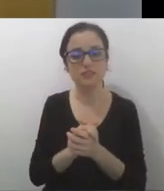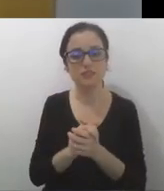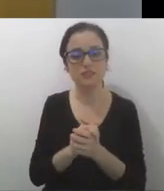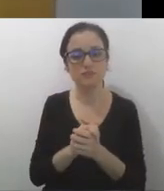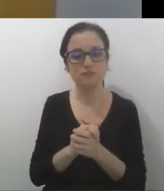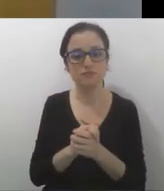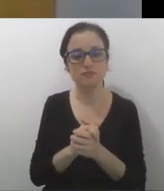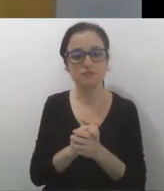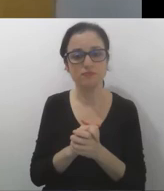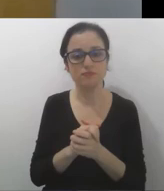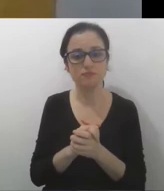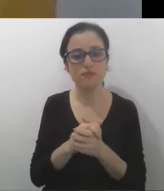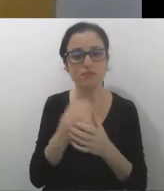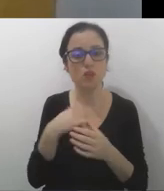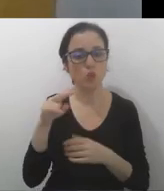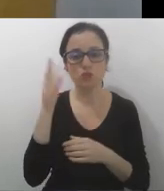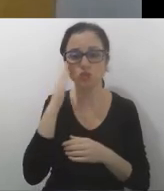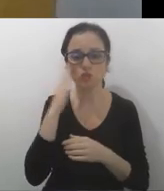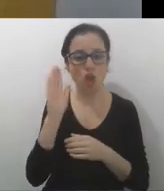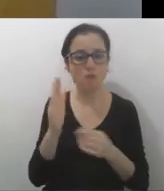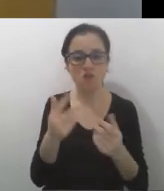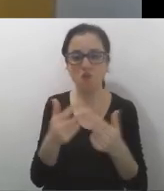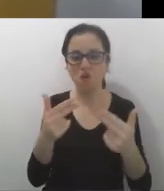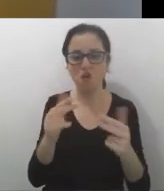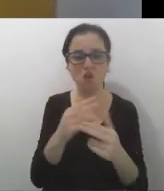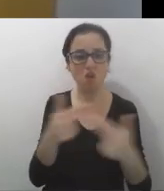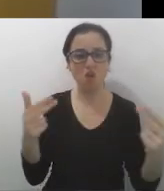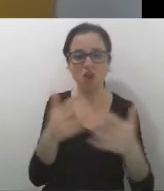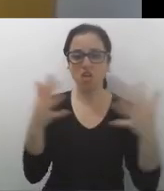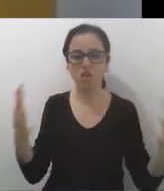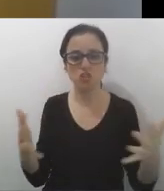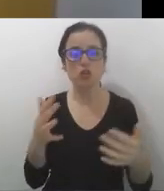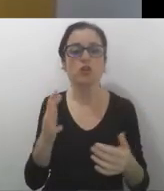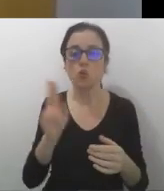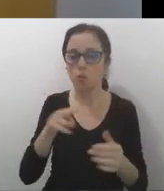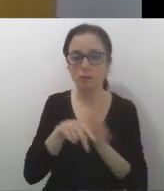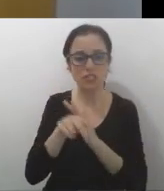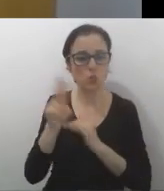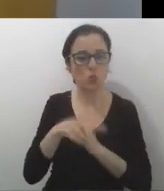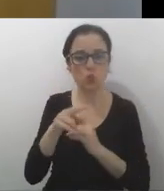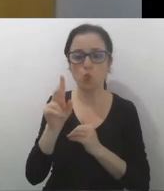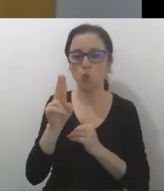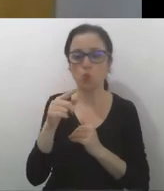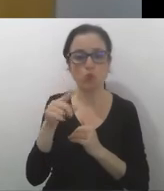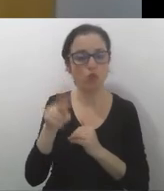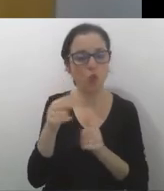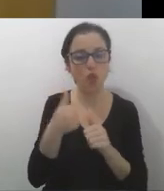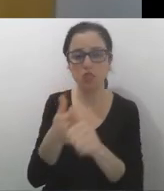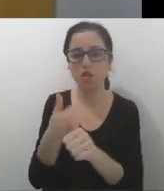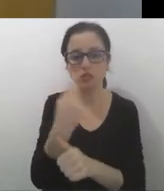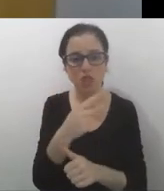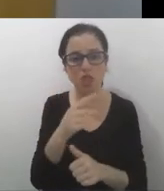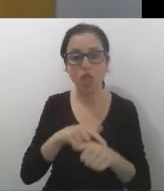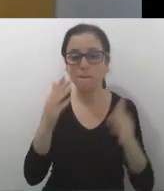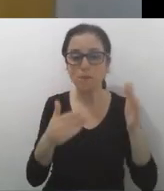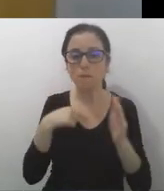sociológico a partir daí, né? Mas eu nunca soube de grandes coisas, nunca pesquisei, nunca fui